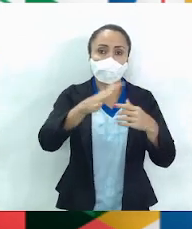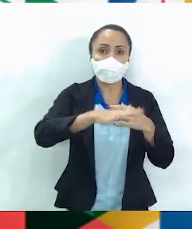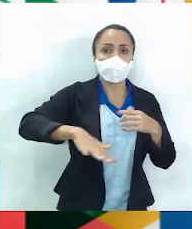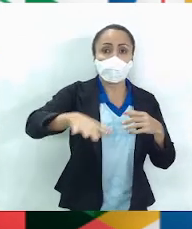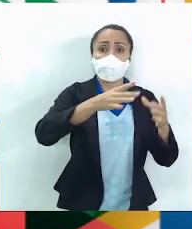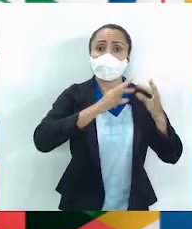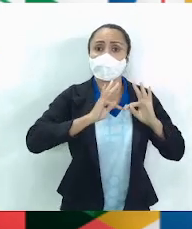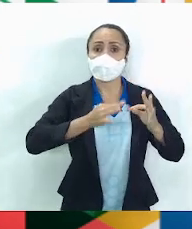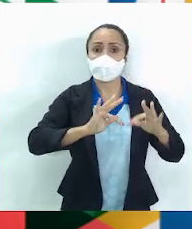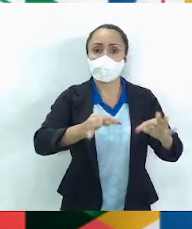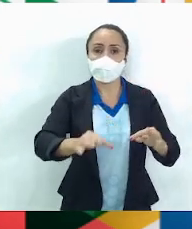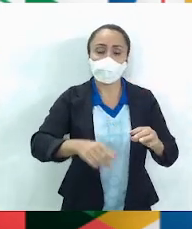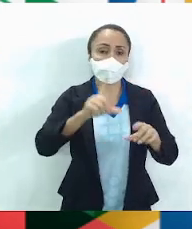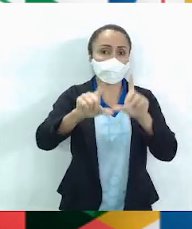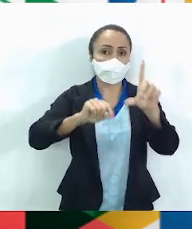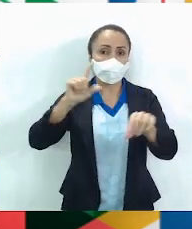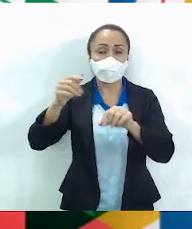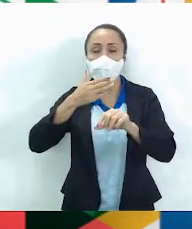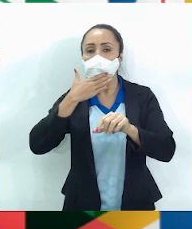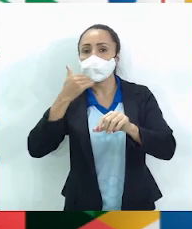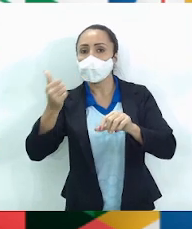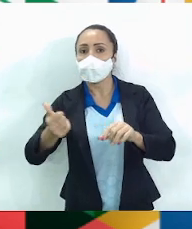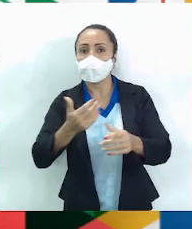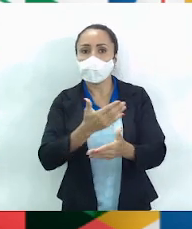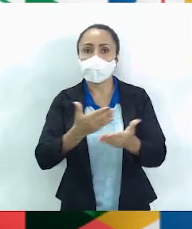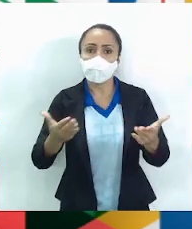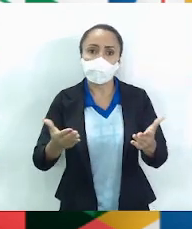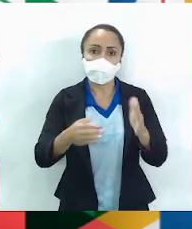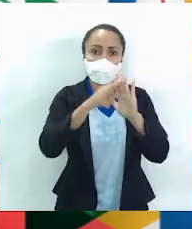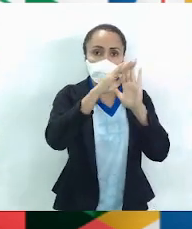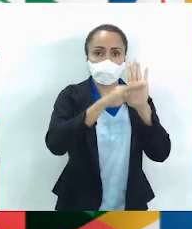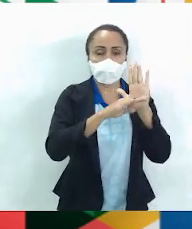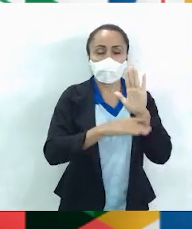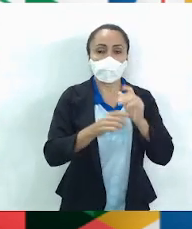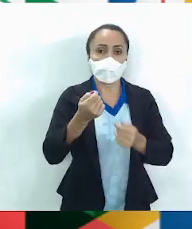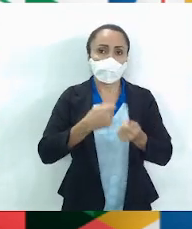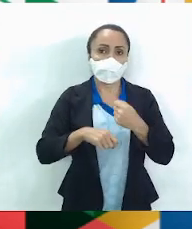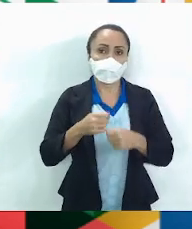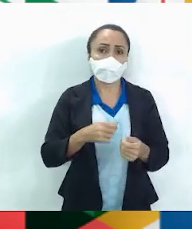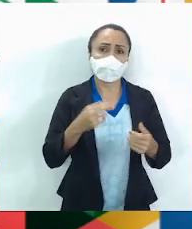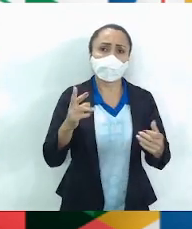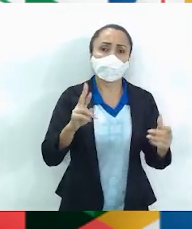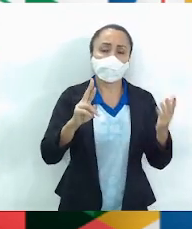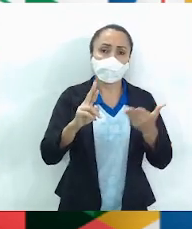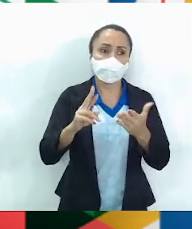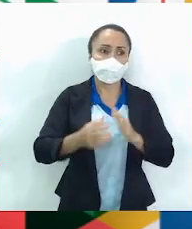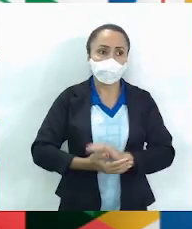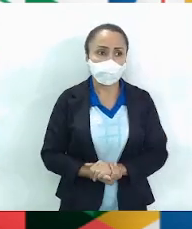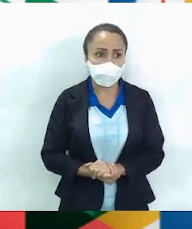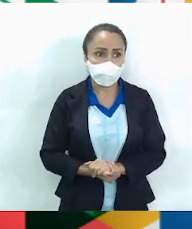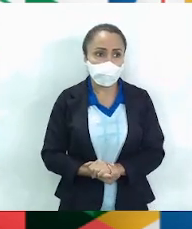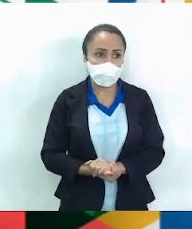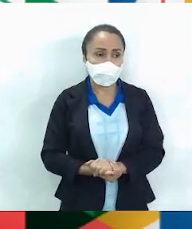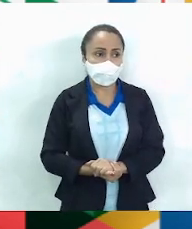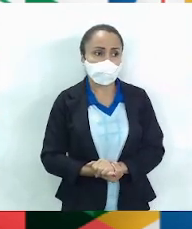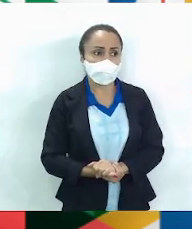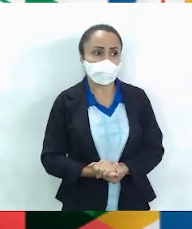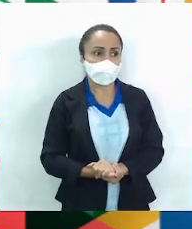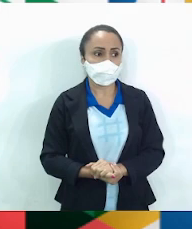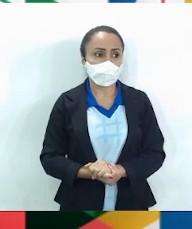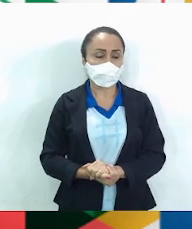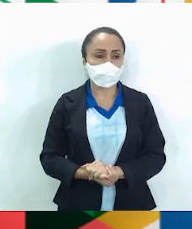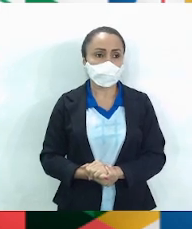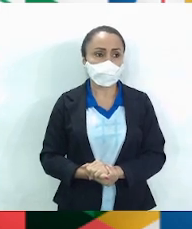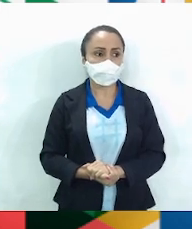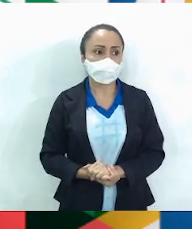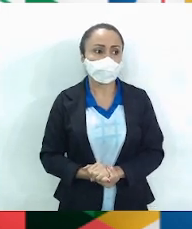tecnológicos para selecionar os melhores planos de negócio. Vamos ver a resposta e a gente comenta. A, B,